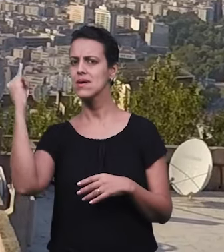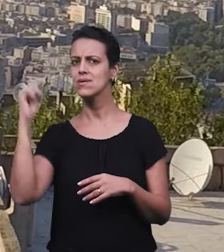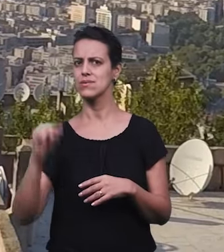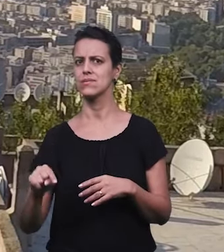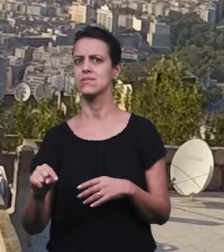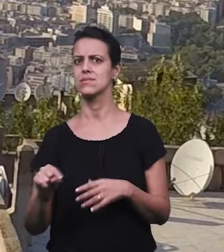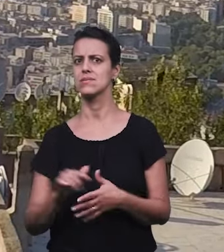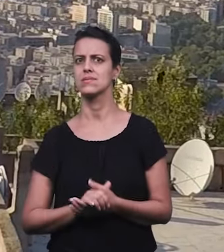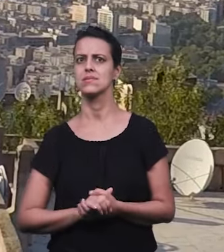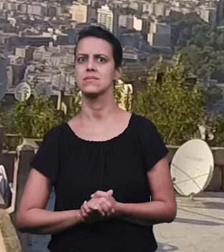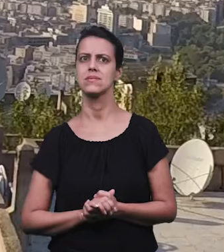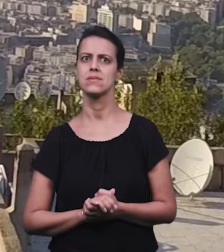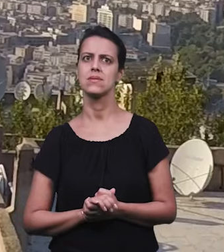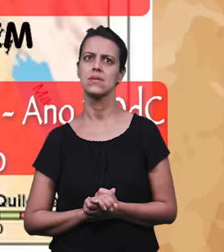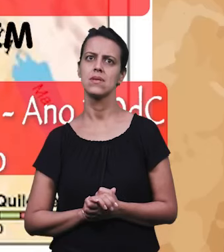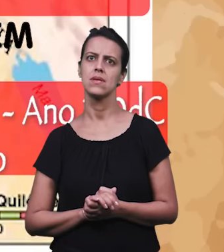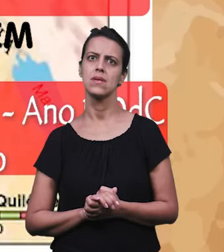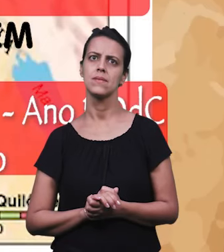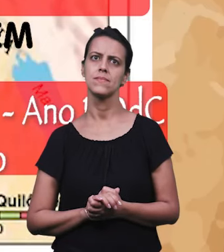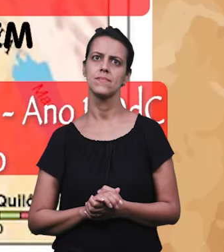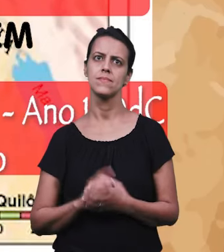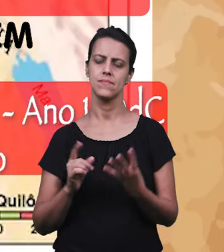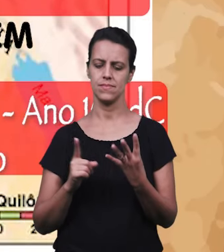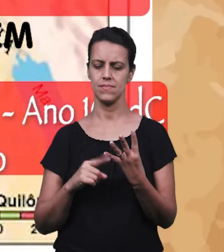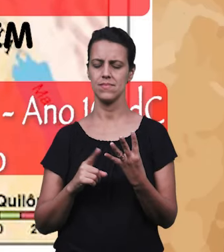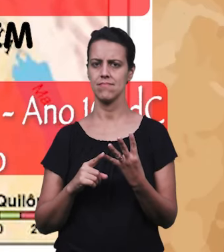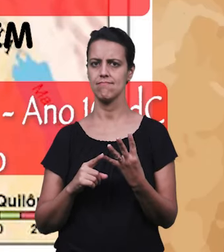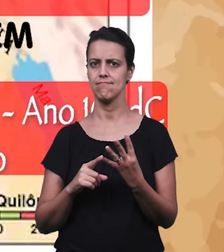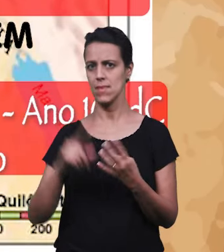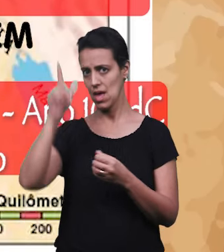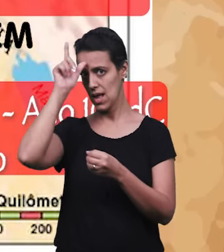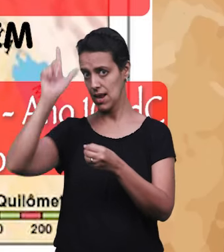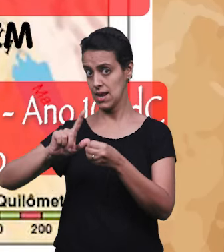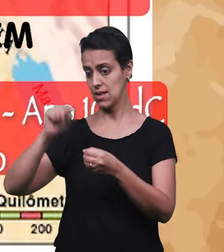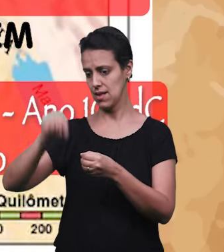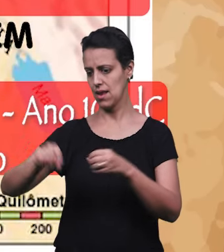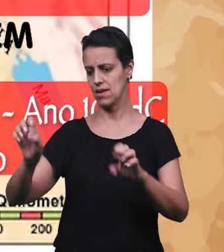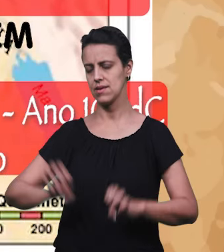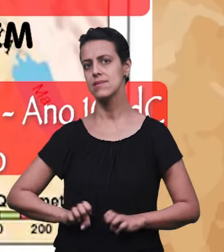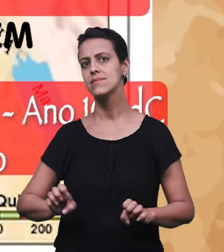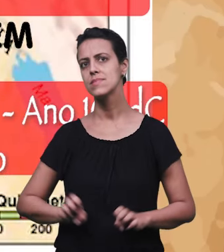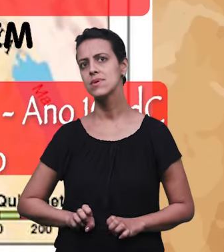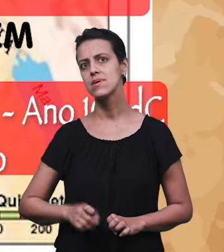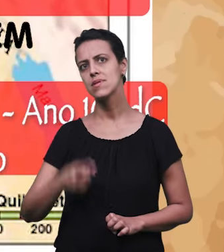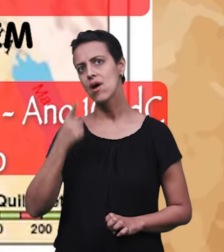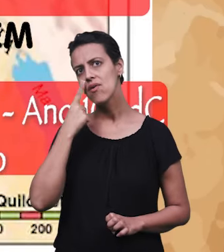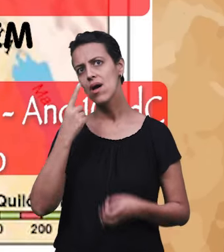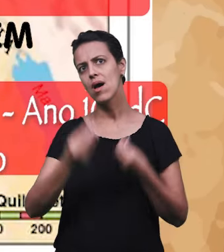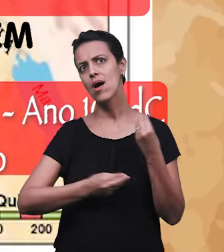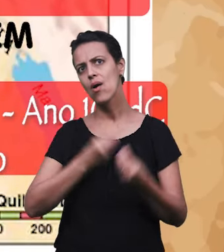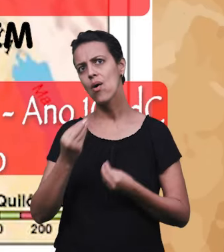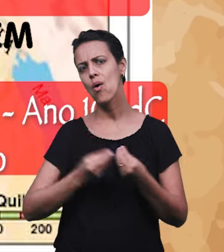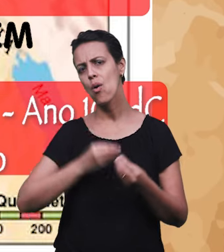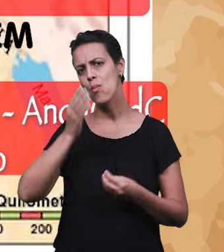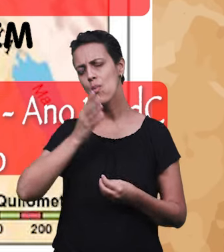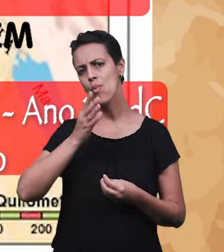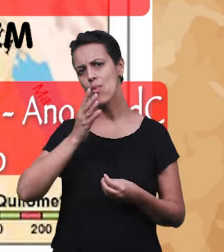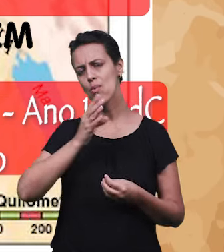época. Policarpo, ele era o líder de Esmirna. Então veja que a perseguição do Império Romano